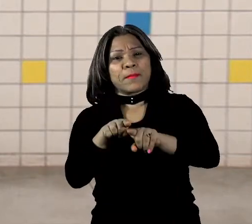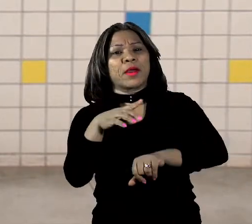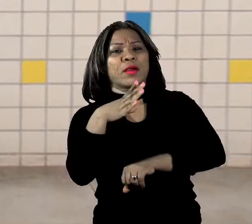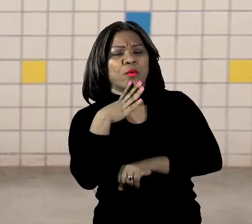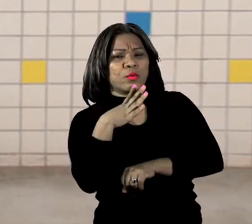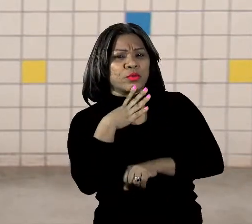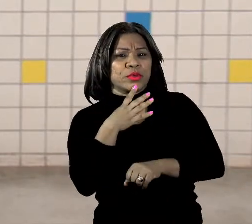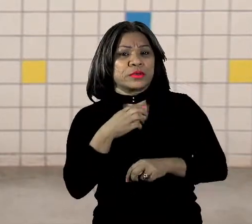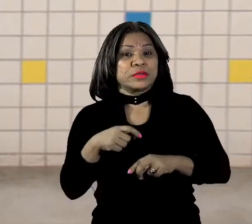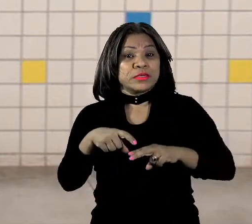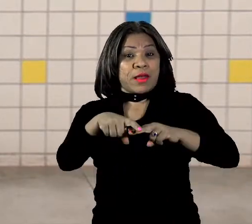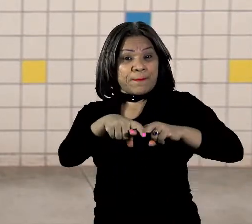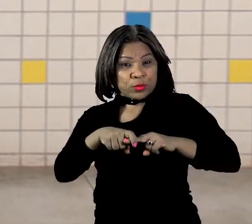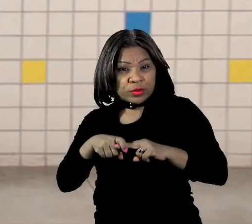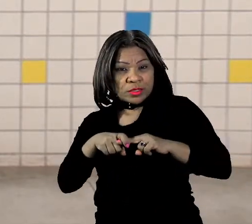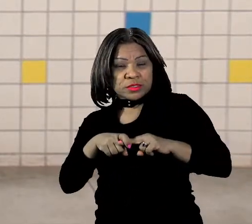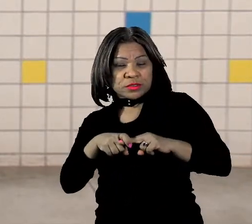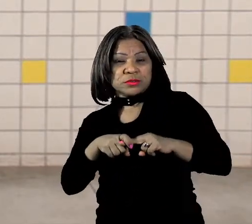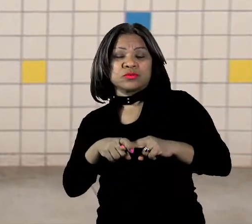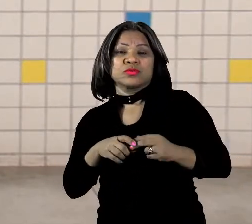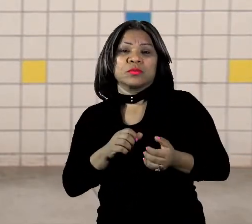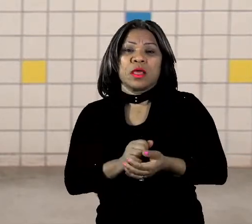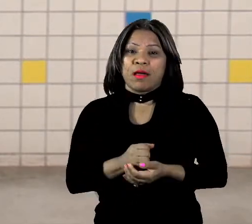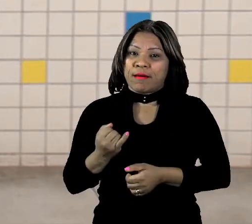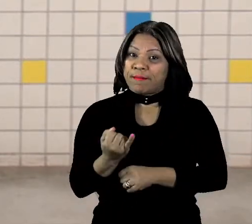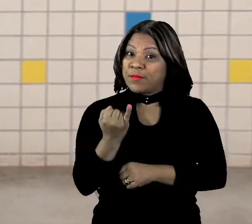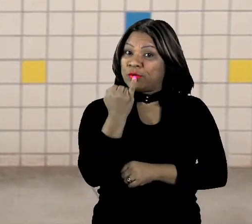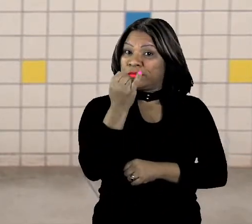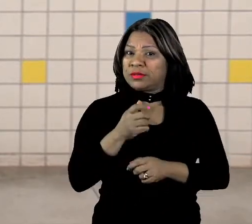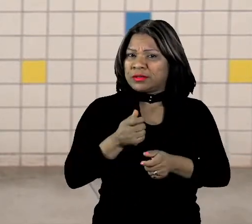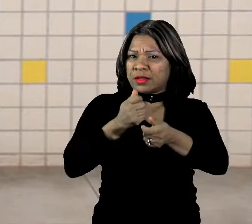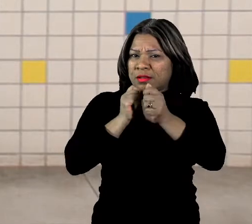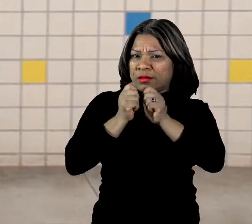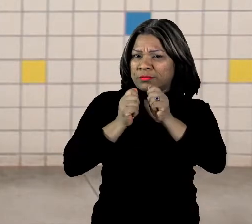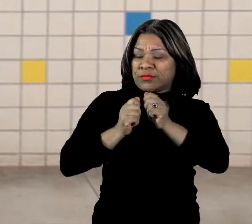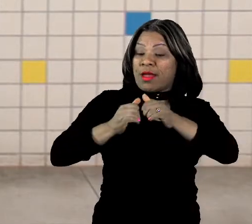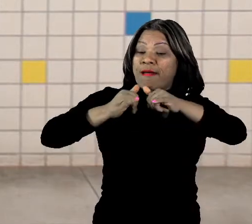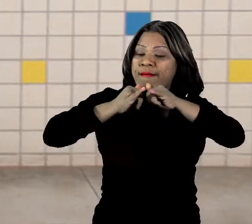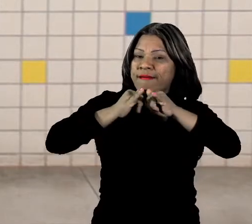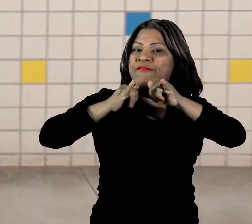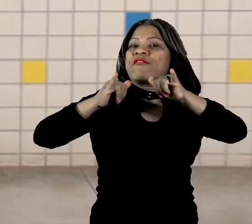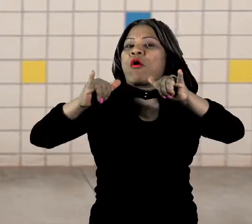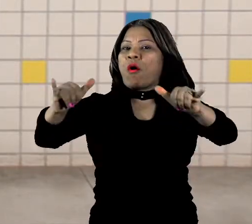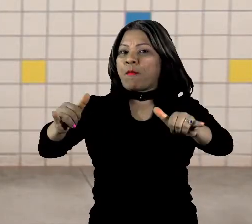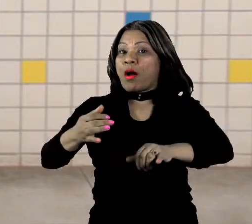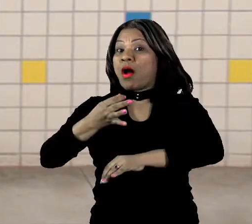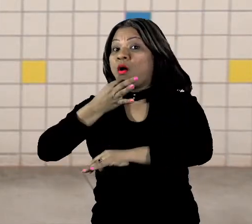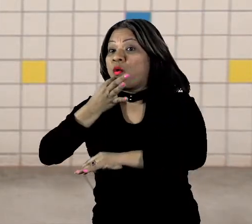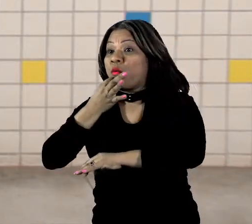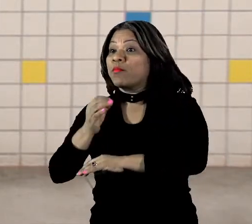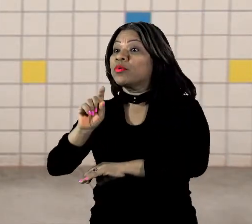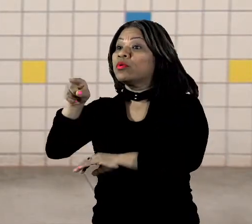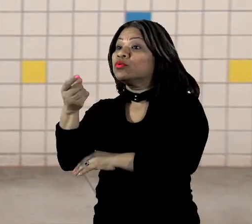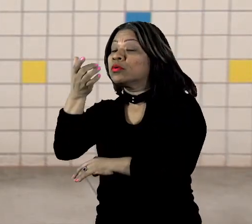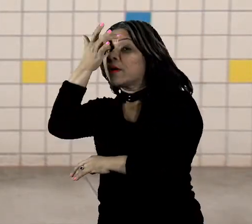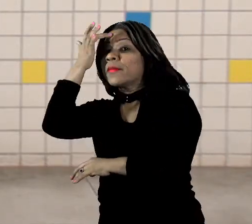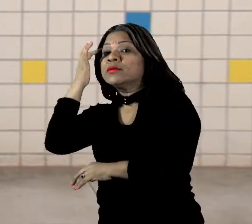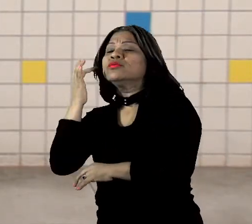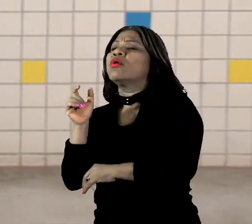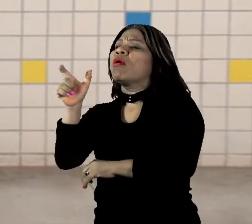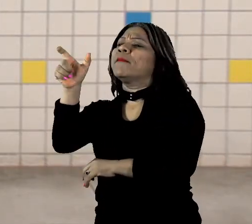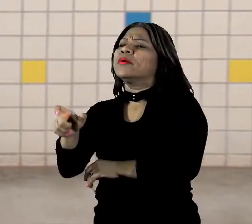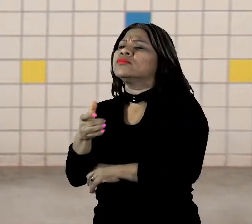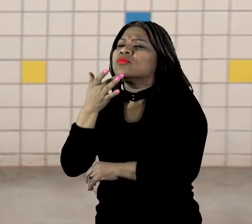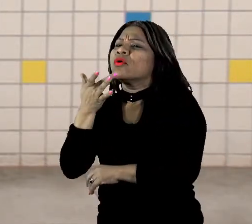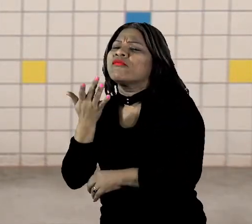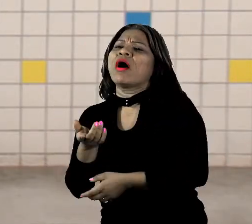Por isso que a função da entrevista é informar sobre a opinião de alguém, o que o outro pensa, o que o outro faz, o que o